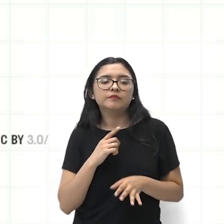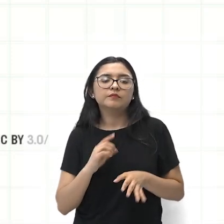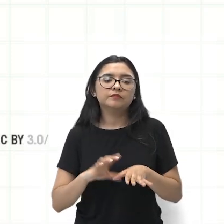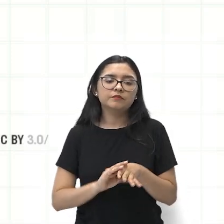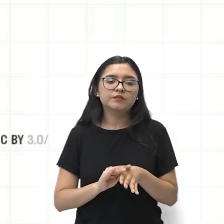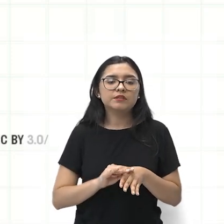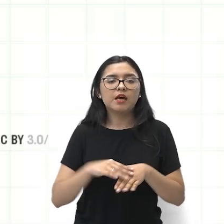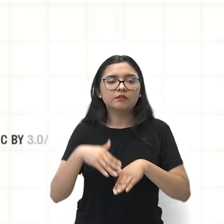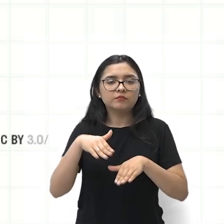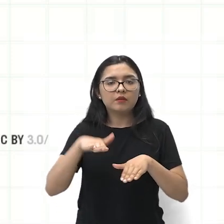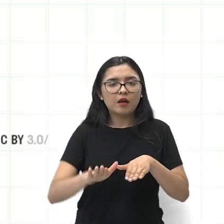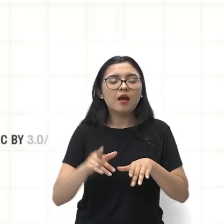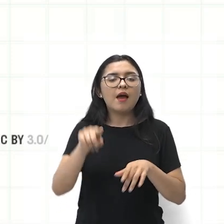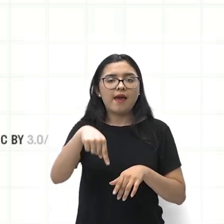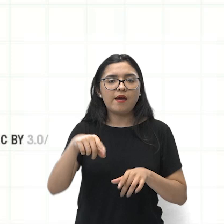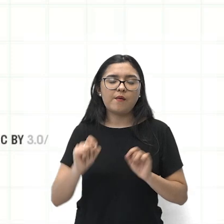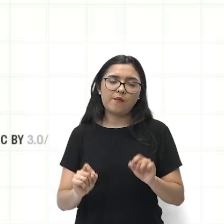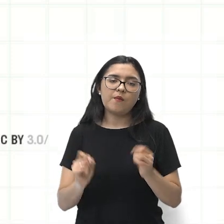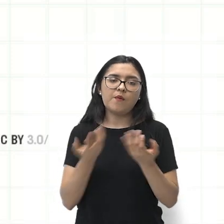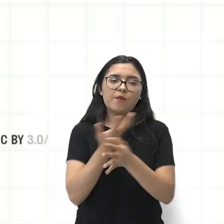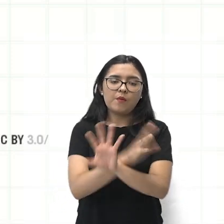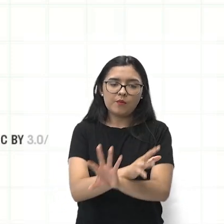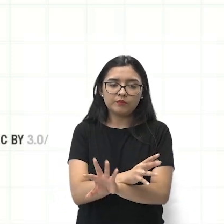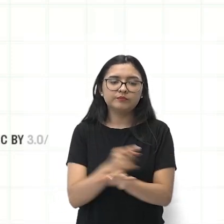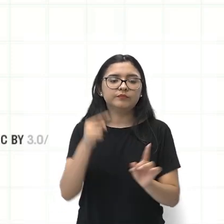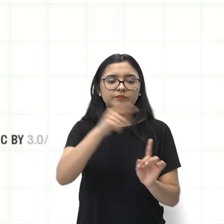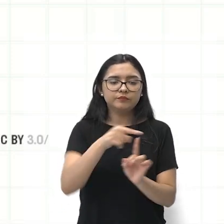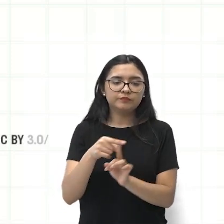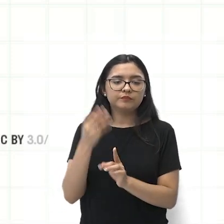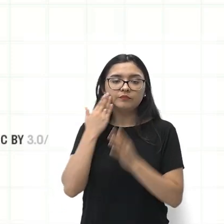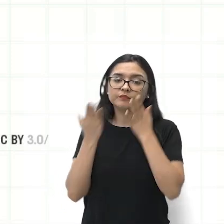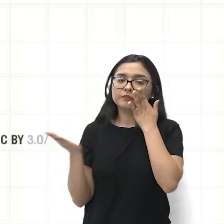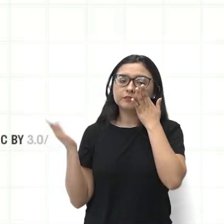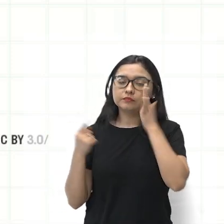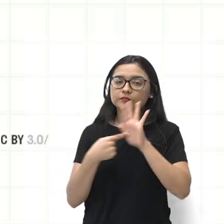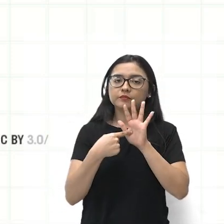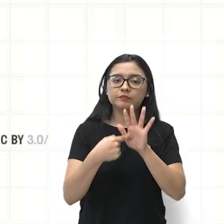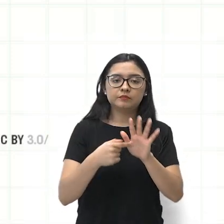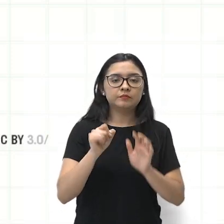assim no chão, é um osso sesamoide.